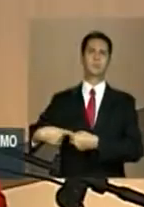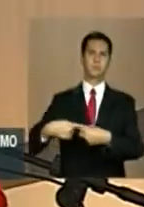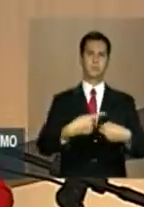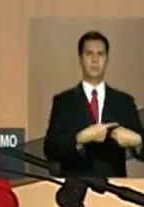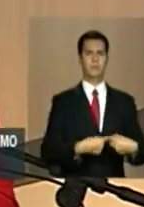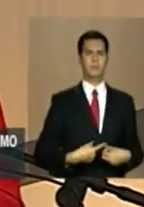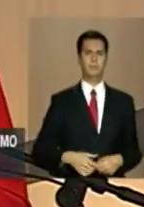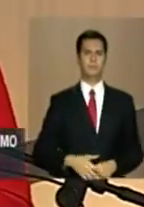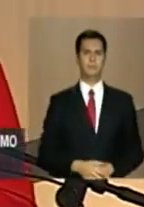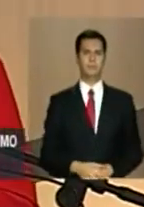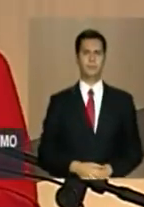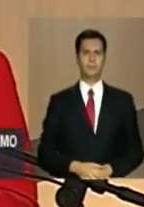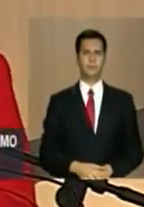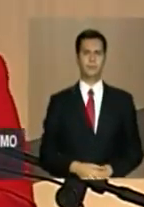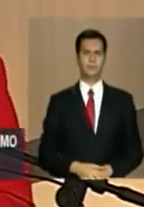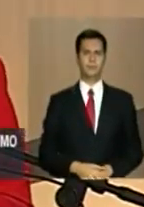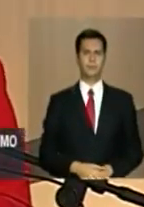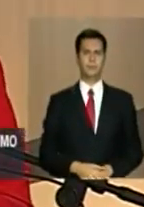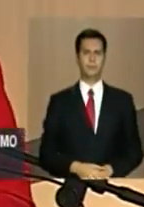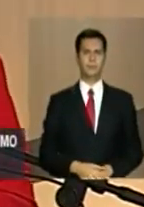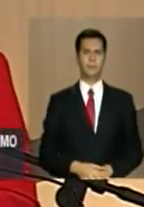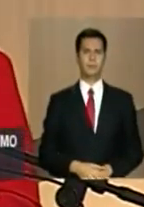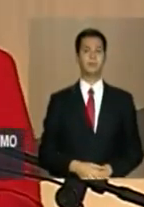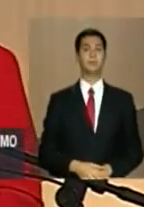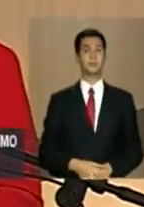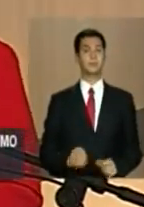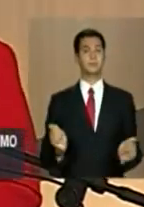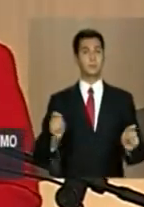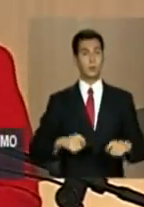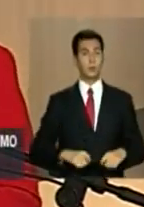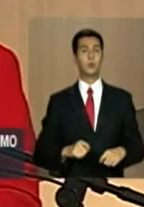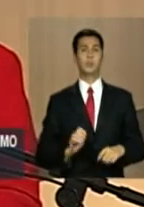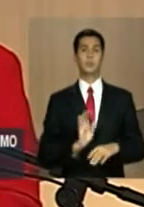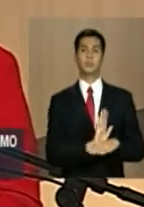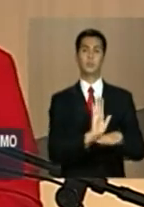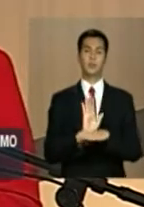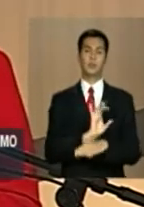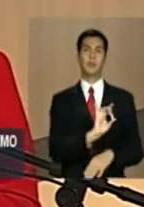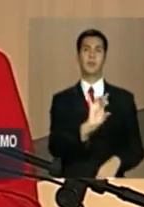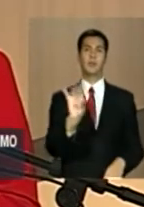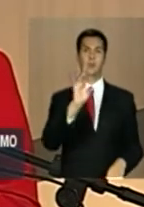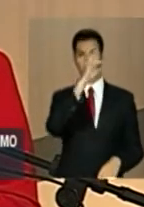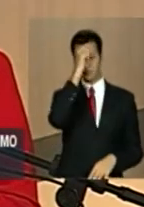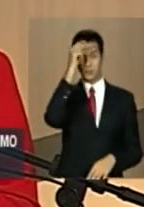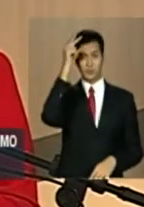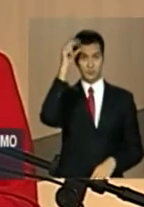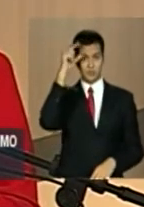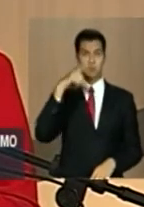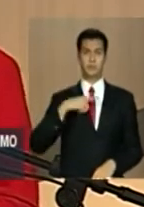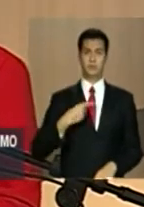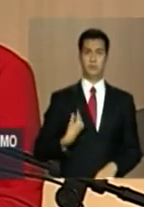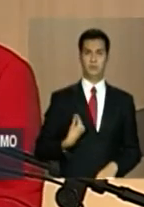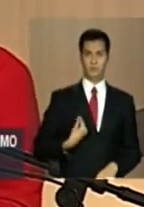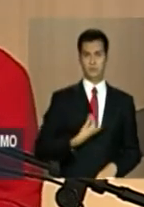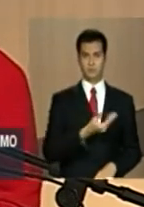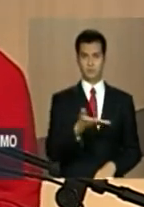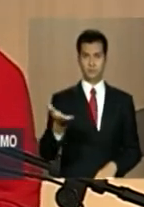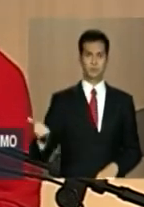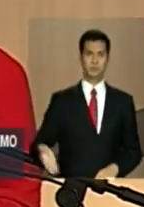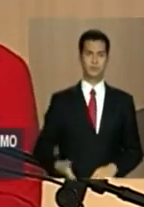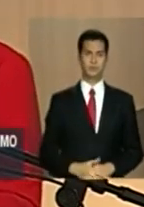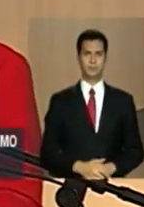municípios. E, com isso, beneficiar cada um dos prefeitos e das prefeitas aqui presentes. Com o